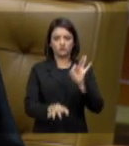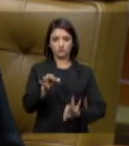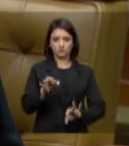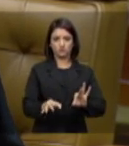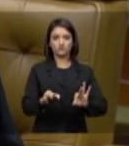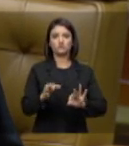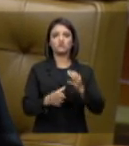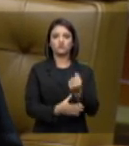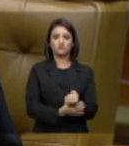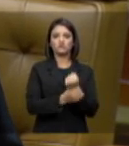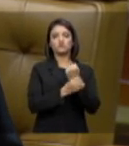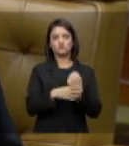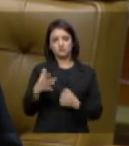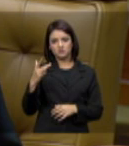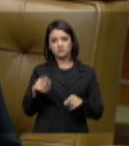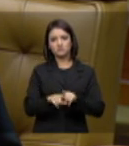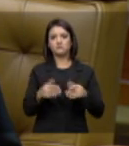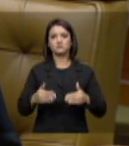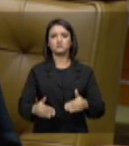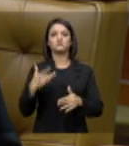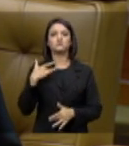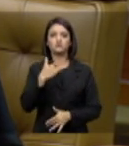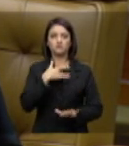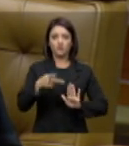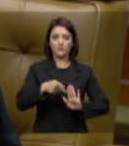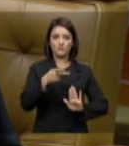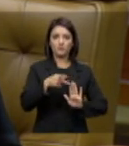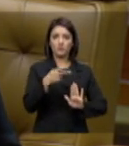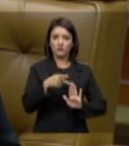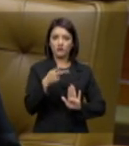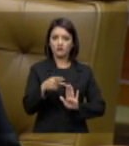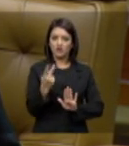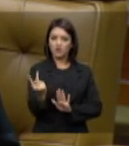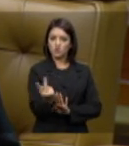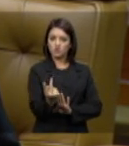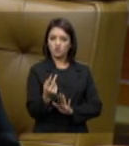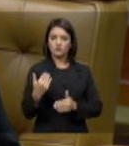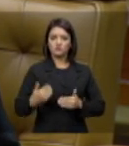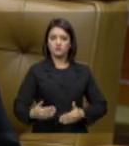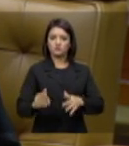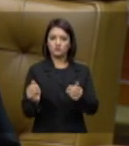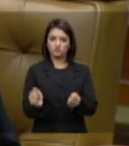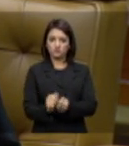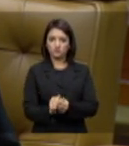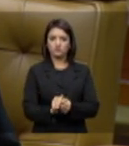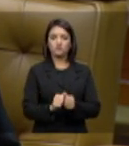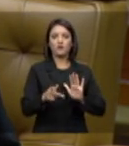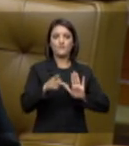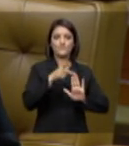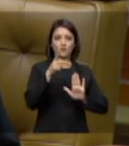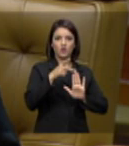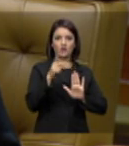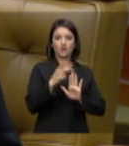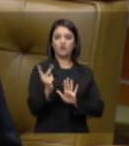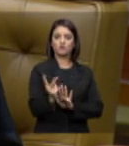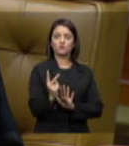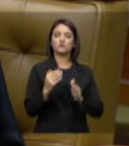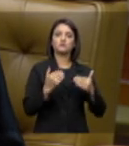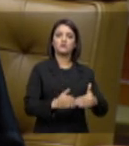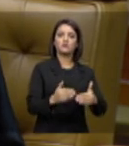e da segurança e da saúde no a portaria interministerial os dois ministérios portaria interministerial